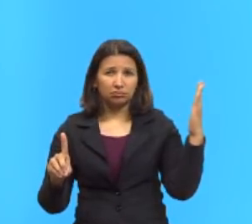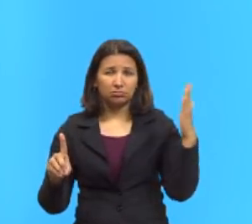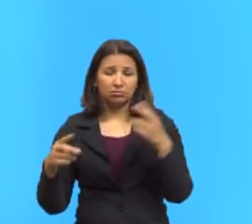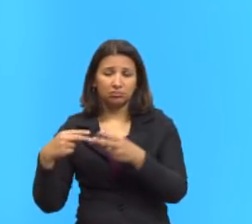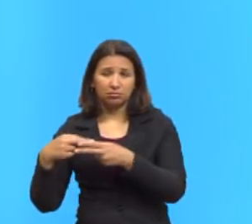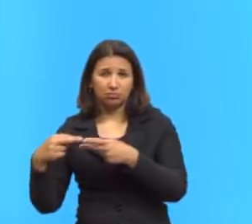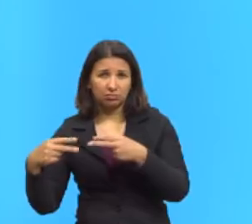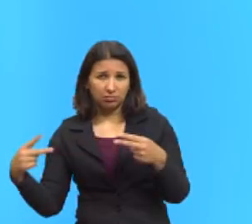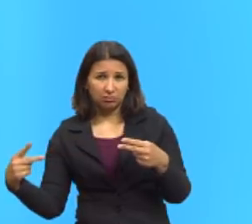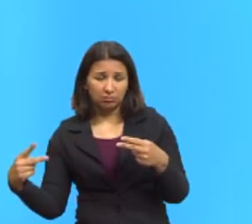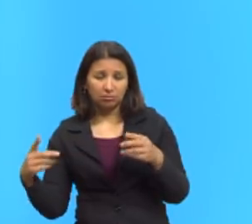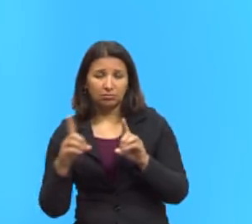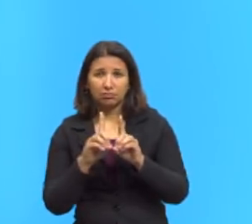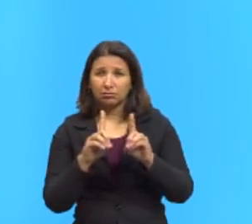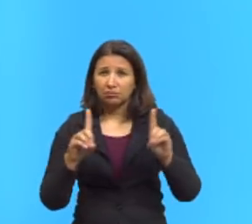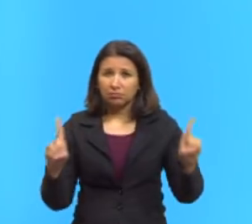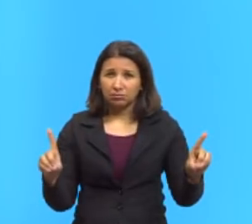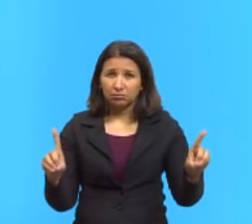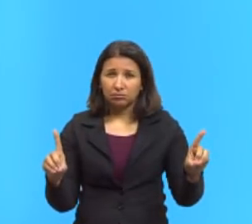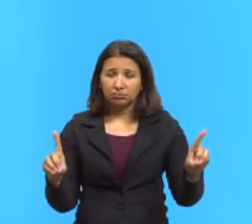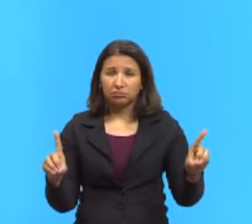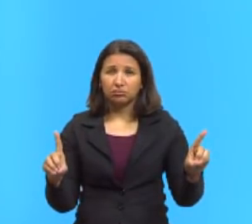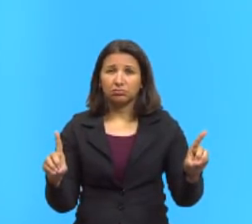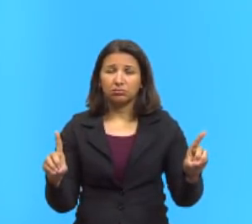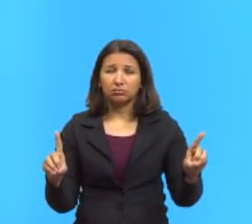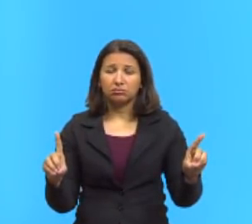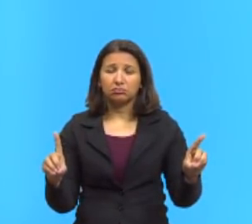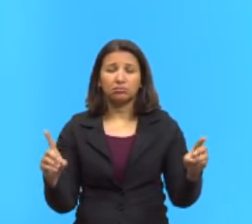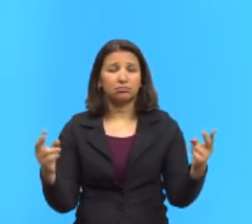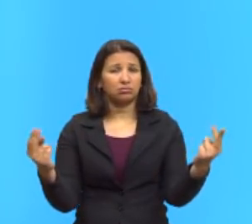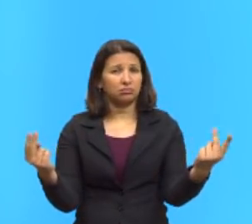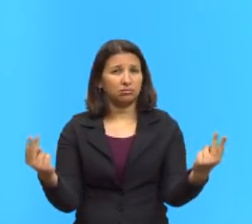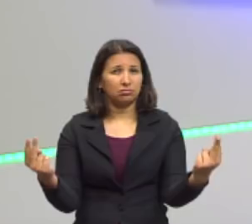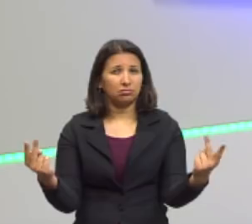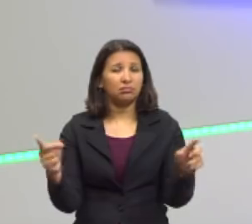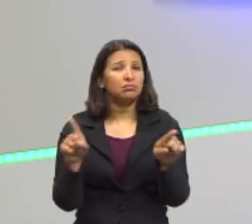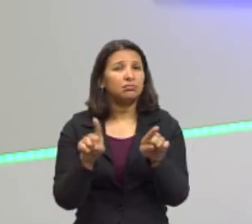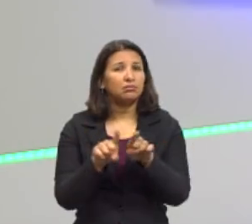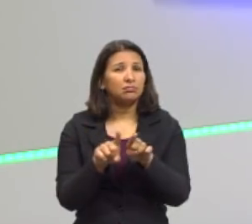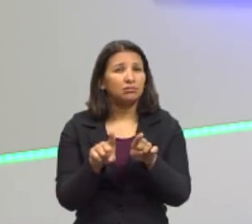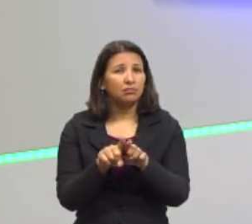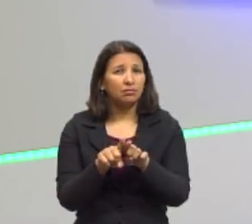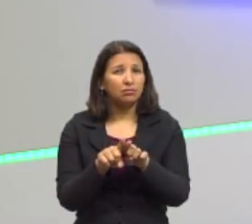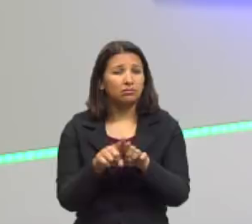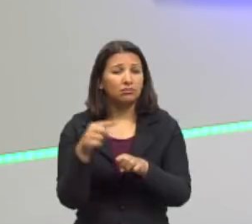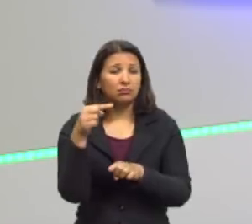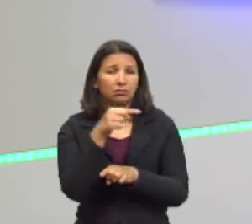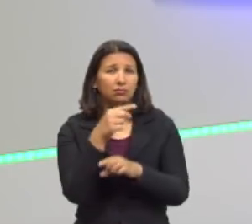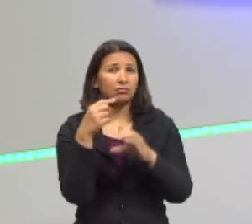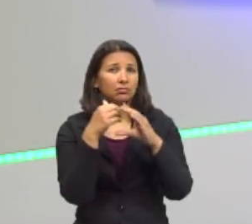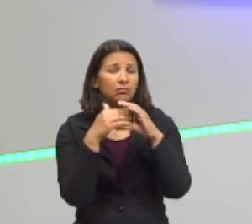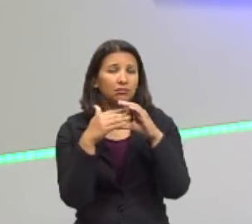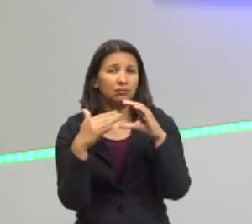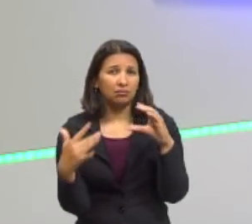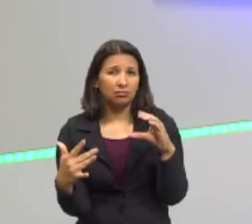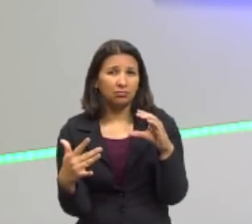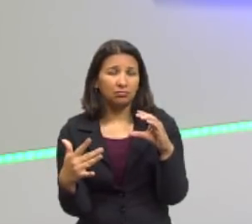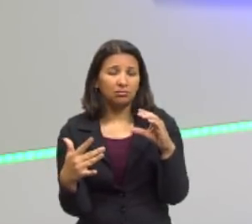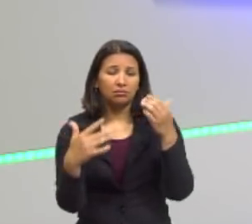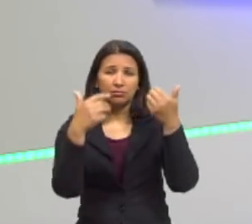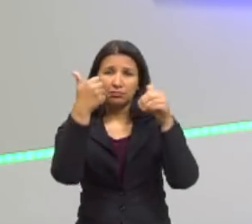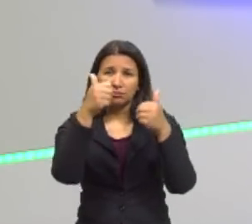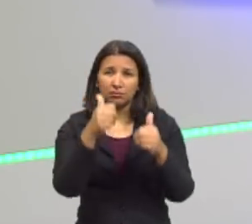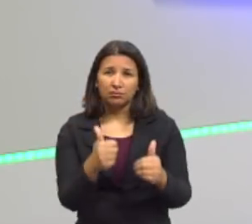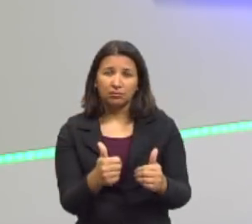a imagem e o espelho, são idênticas, certo? Essa é uma característica e uma imagem no